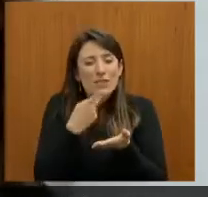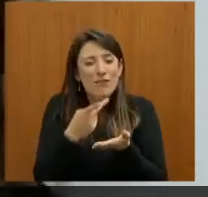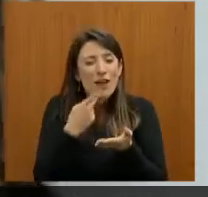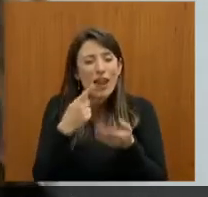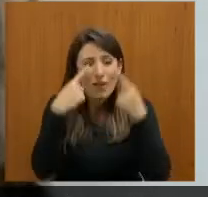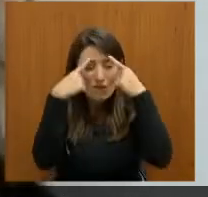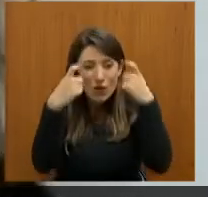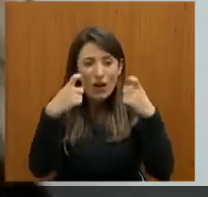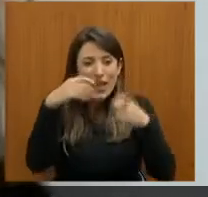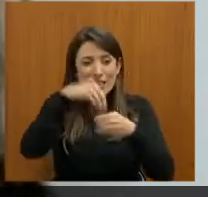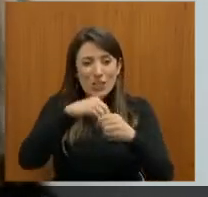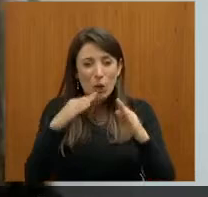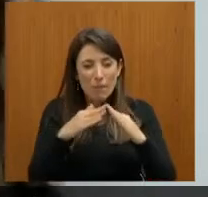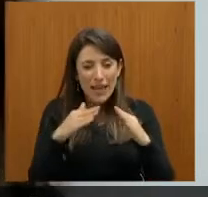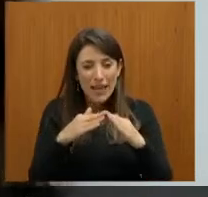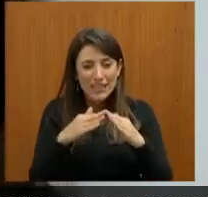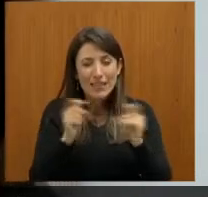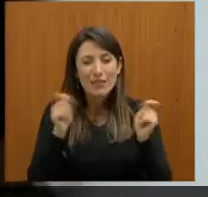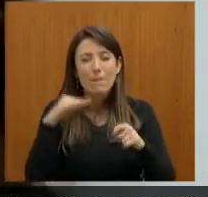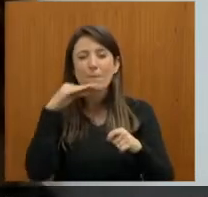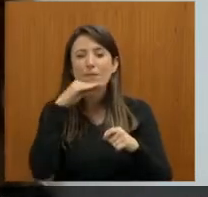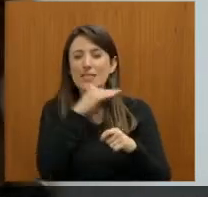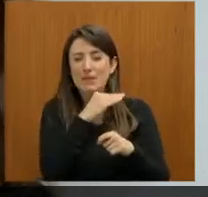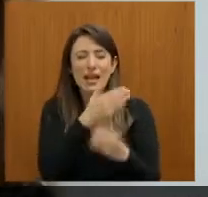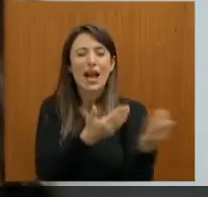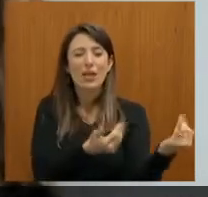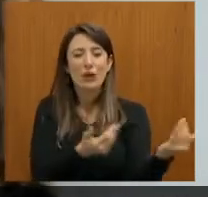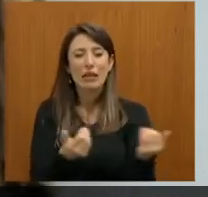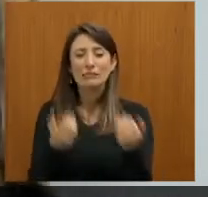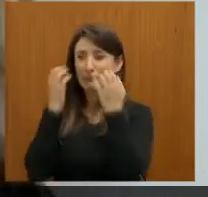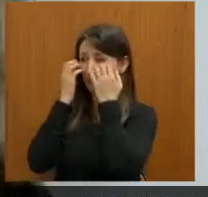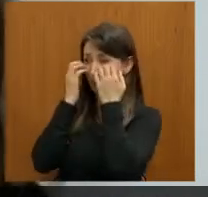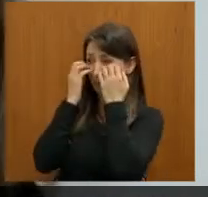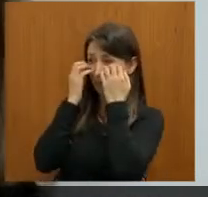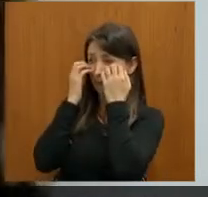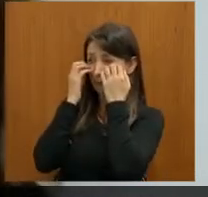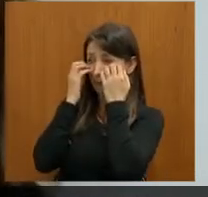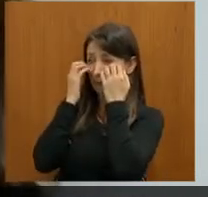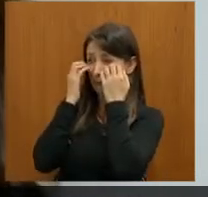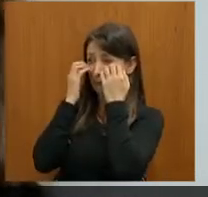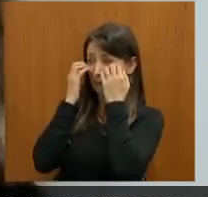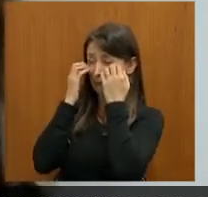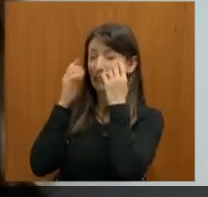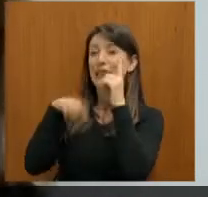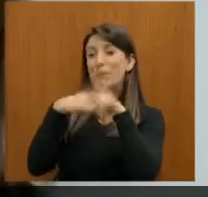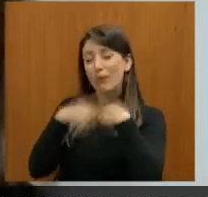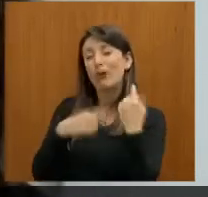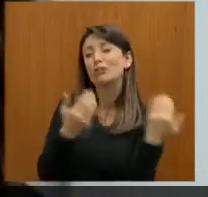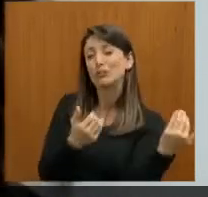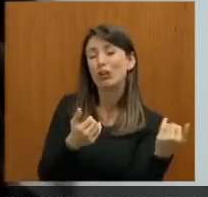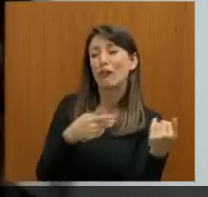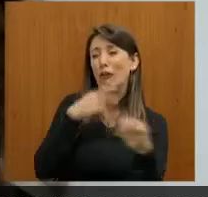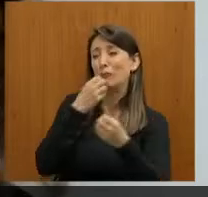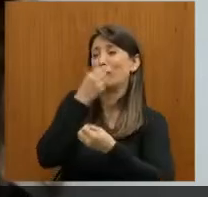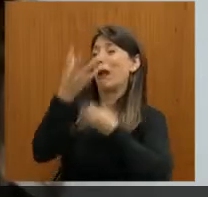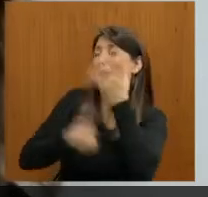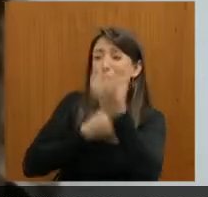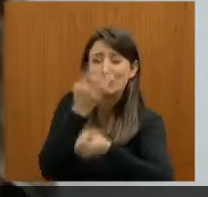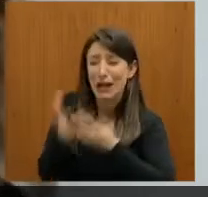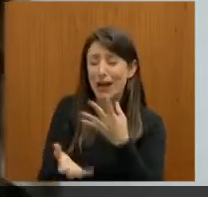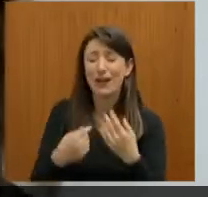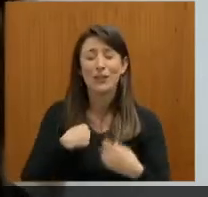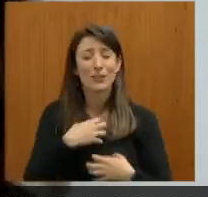querendo chorar ali e depois você escuta depoimentos deles e é muito triste eu fico muito triste em saber disso